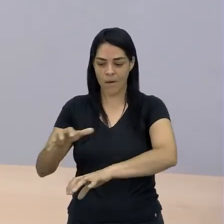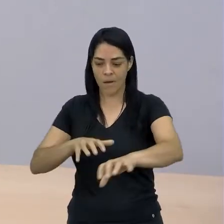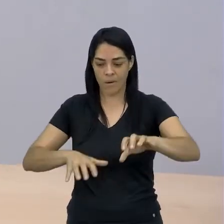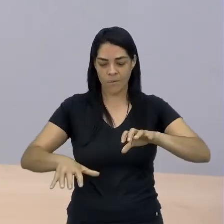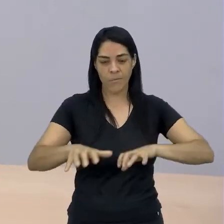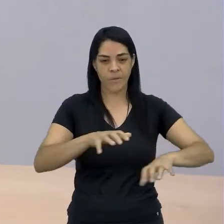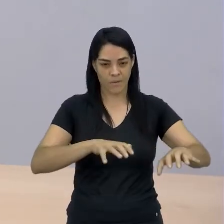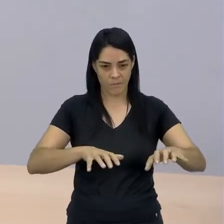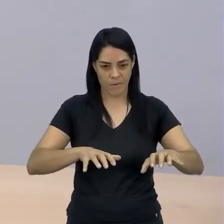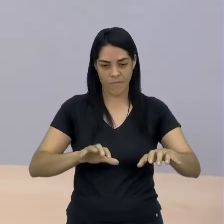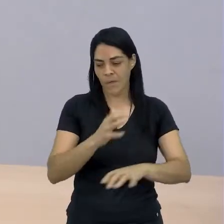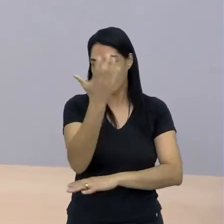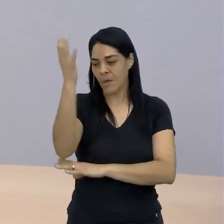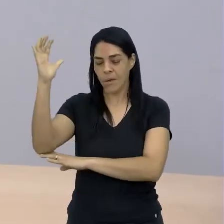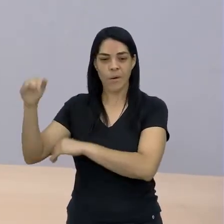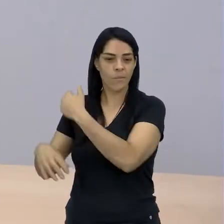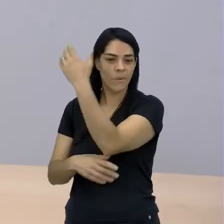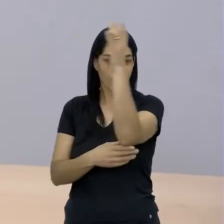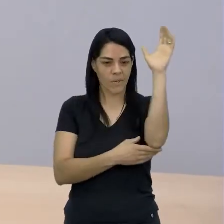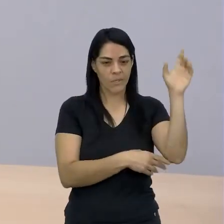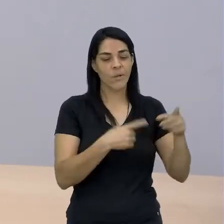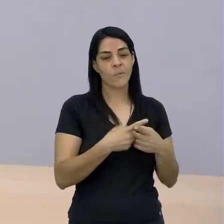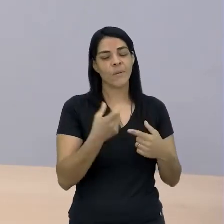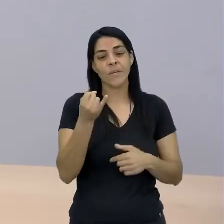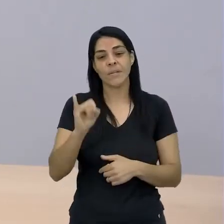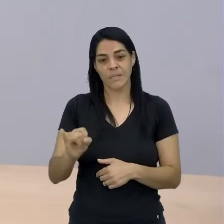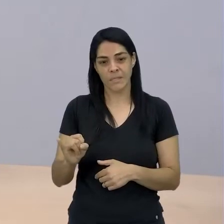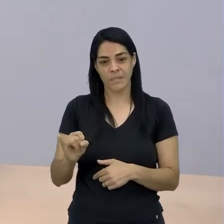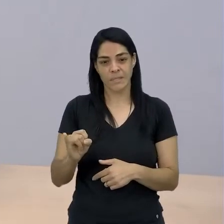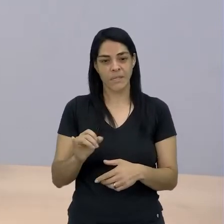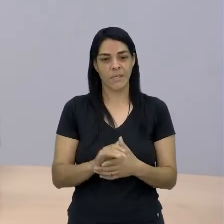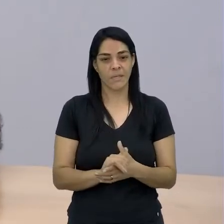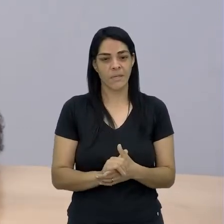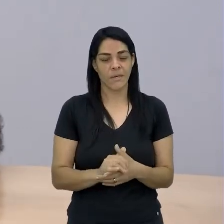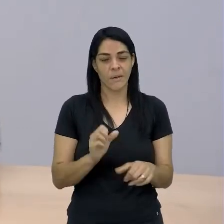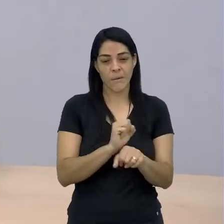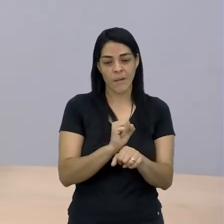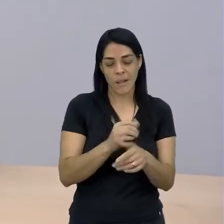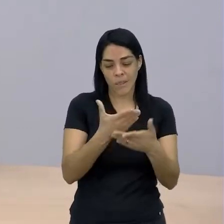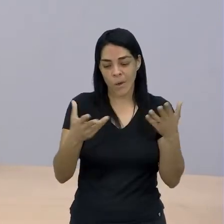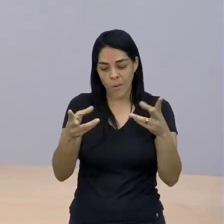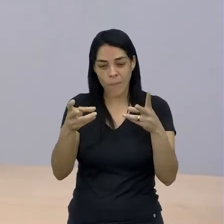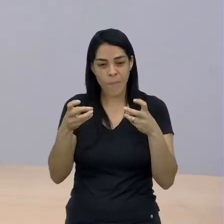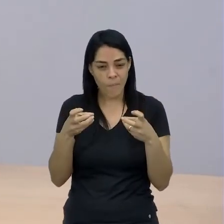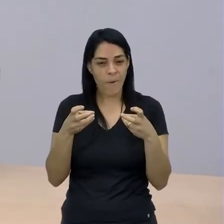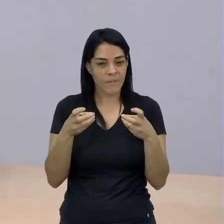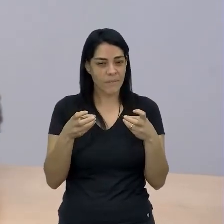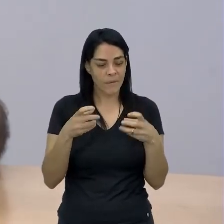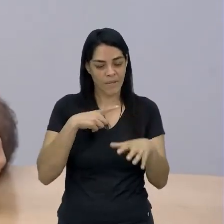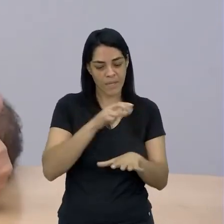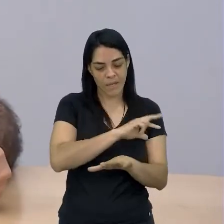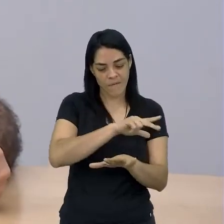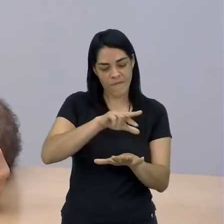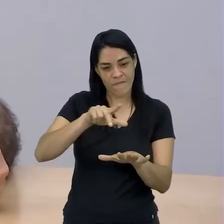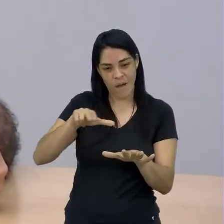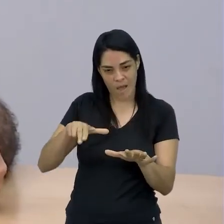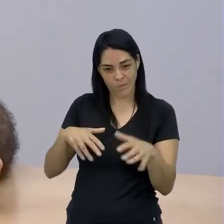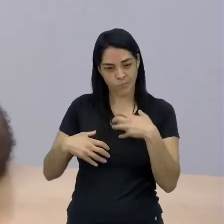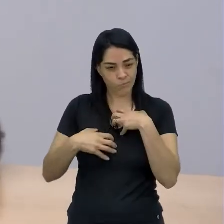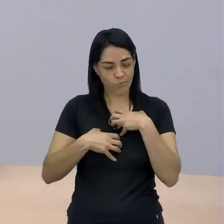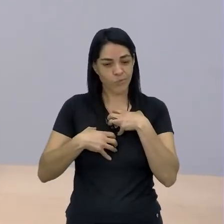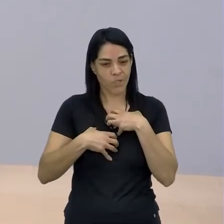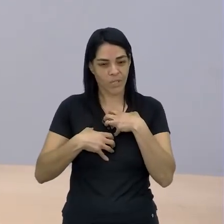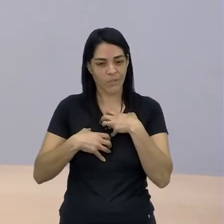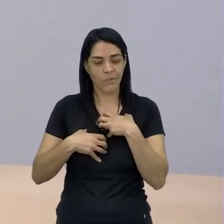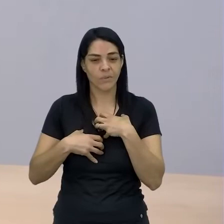meio ambiente. Porque se ela for predatória, e a gente vai perceber que há várias formas